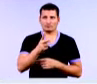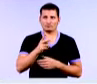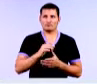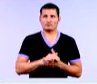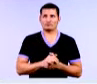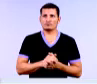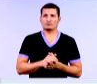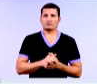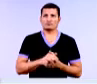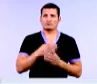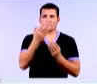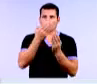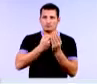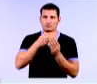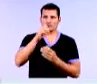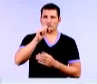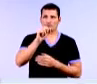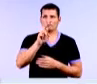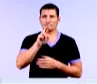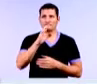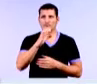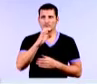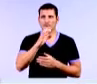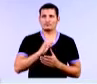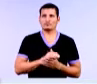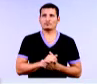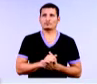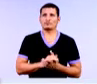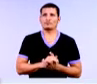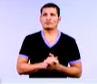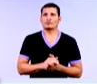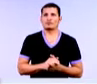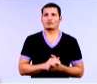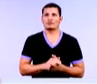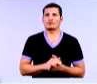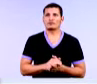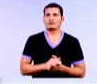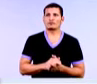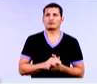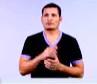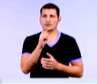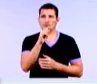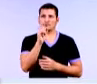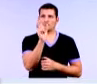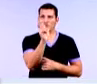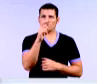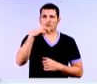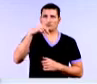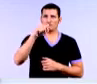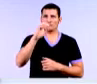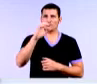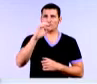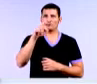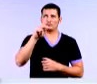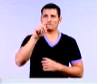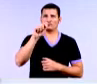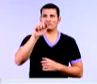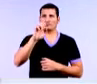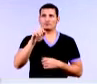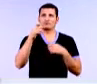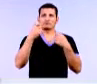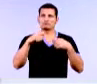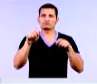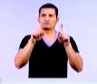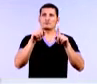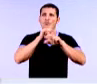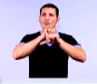pasta source, src. Bacana? Esse campo package aqui, vocês deixem ele vazio, né? Que nisso ele